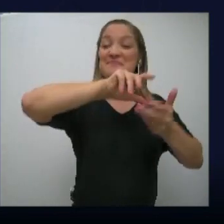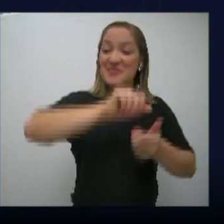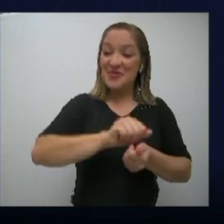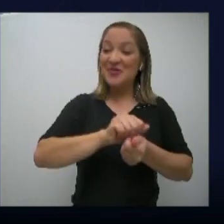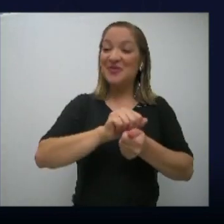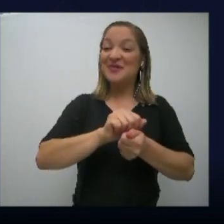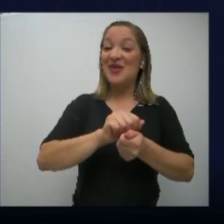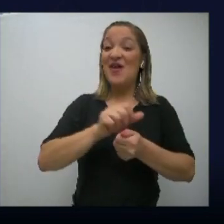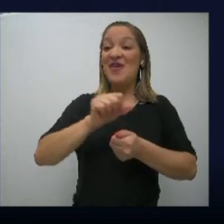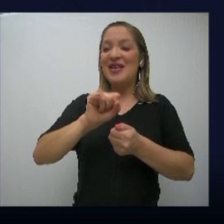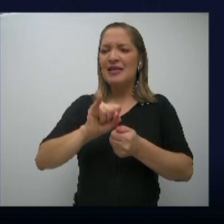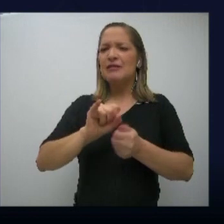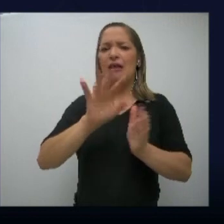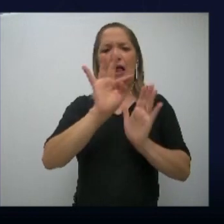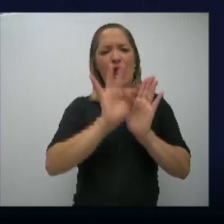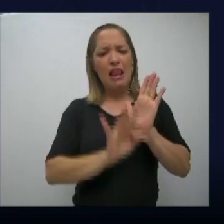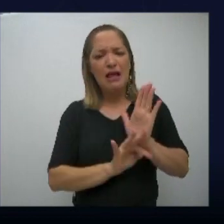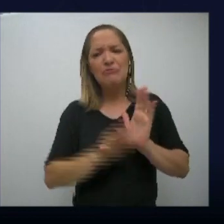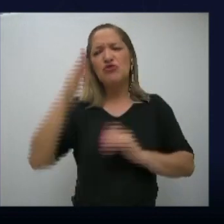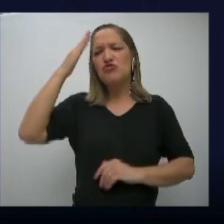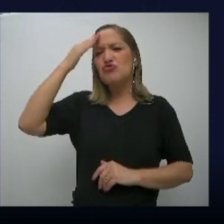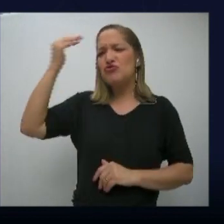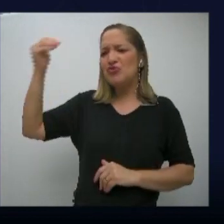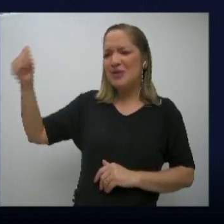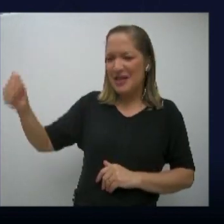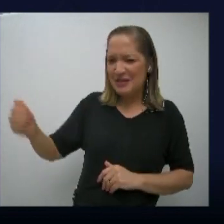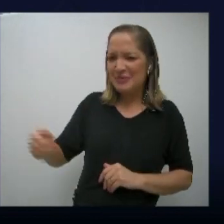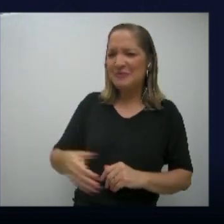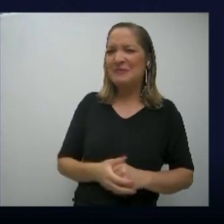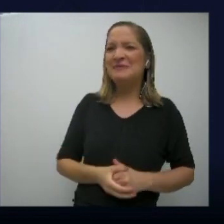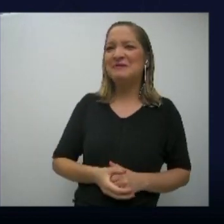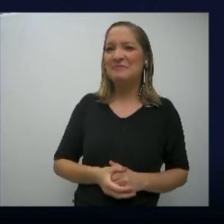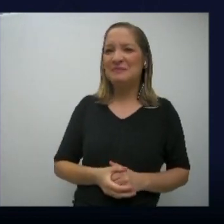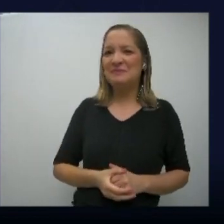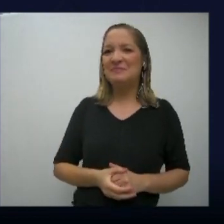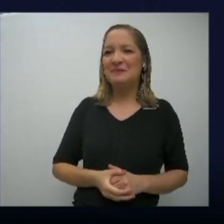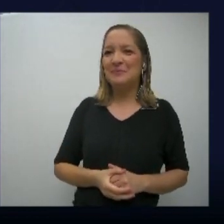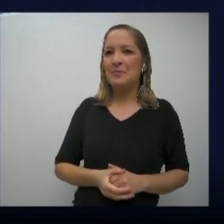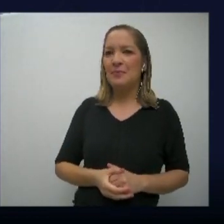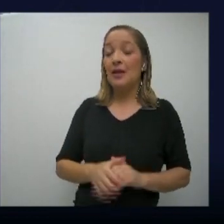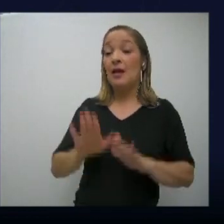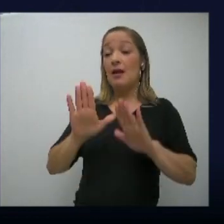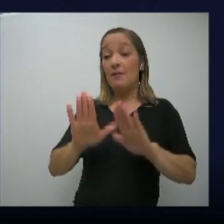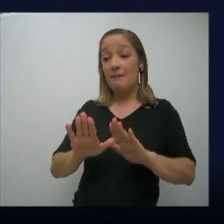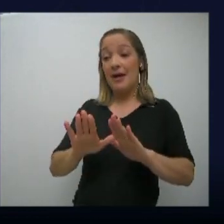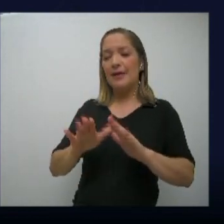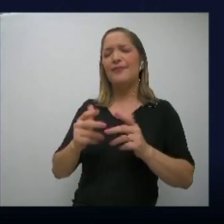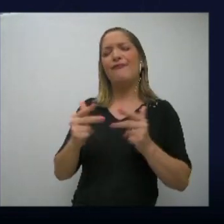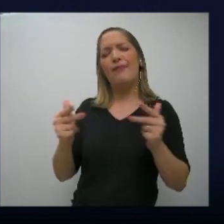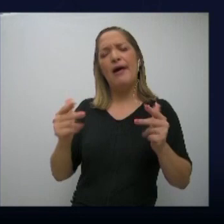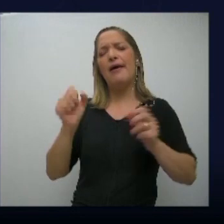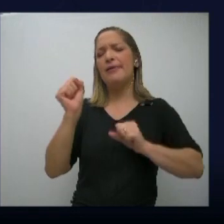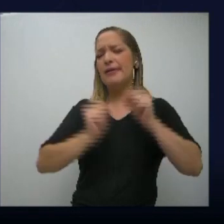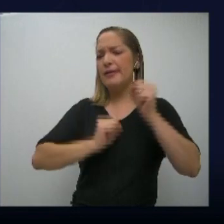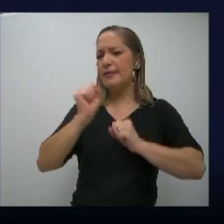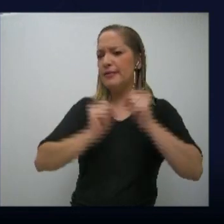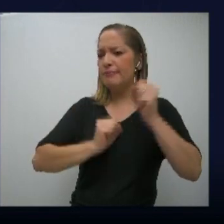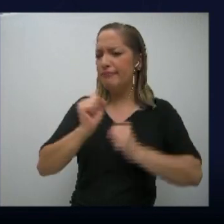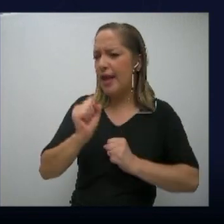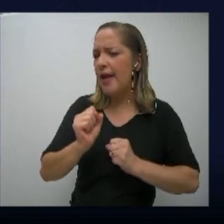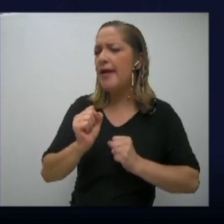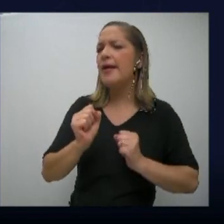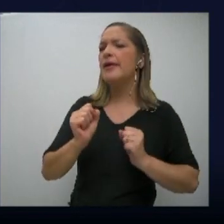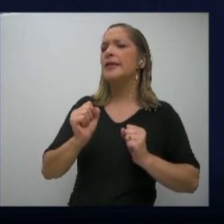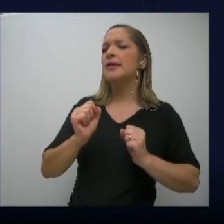que ela ela fosse listrada ser um grande sucesso e mas o direi que tem muitas empresas tá eu acho que como um